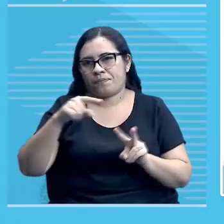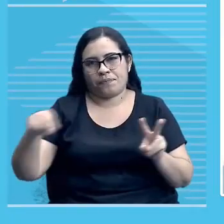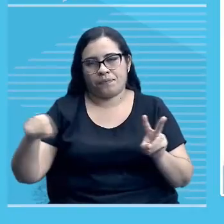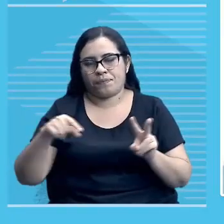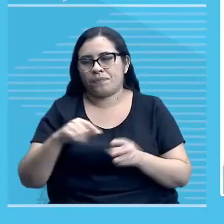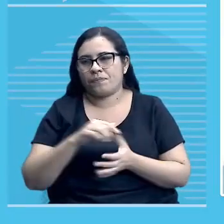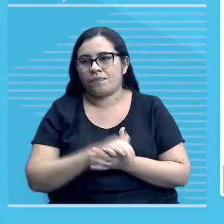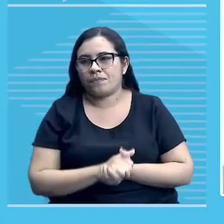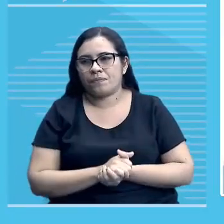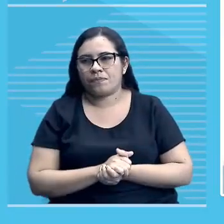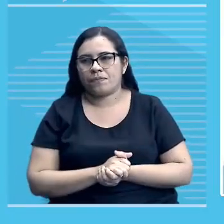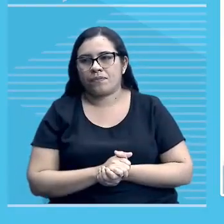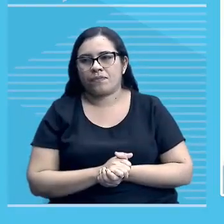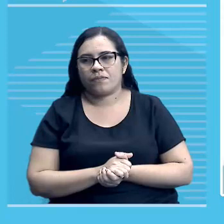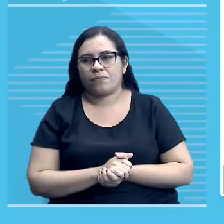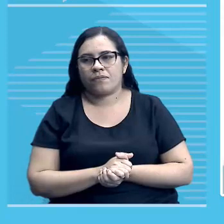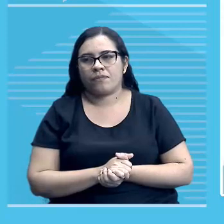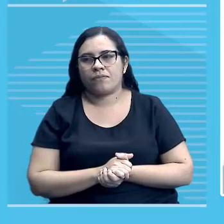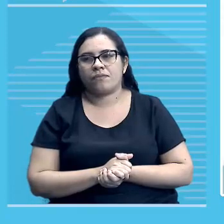Beleza?